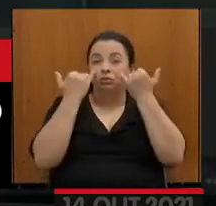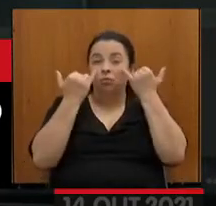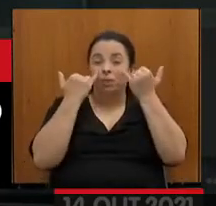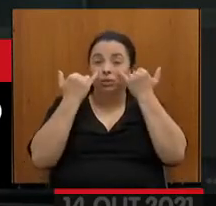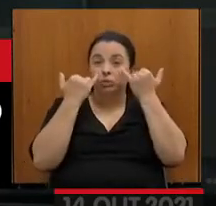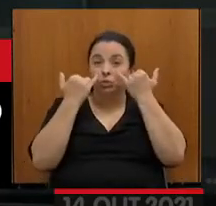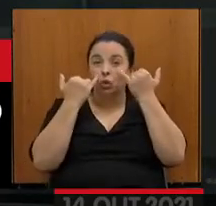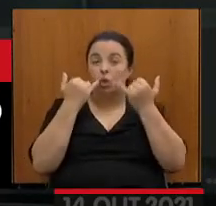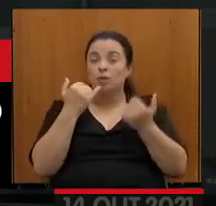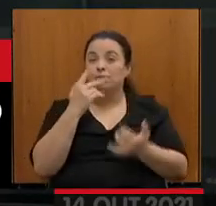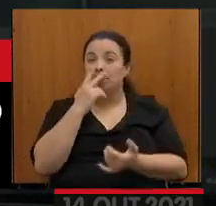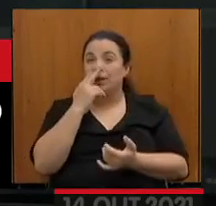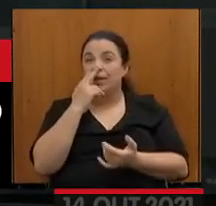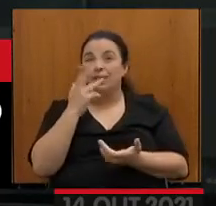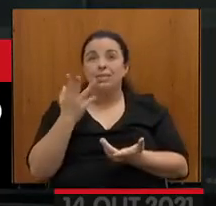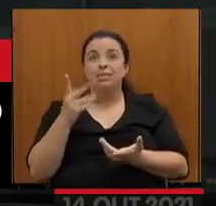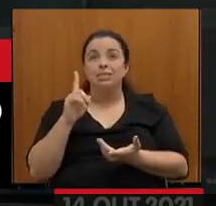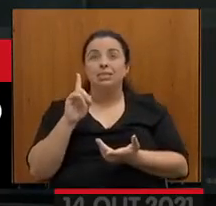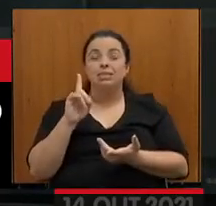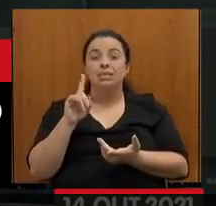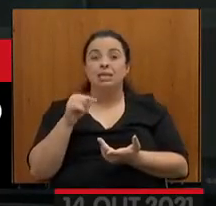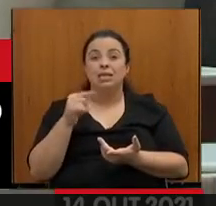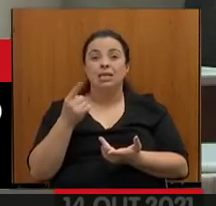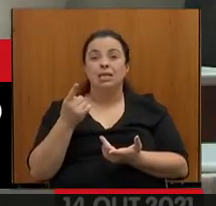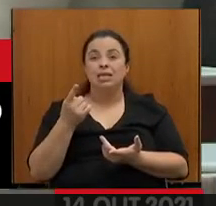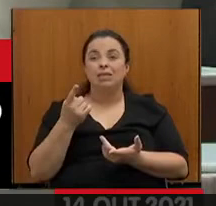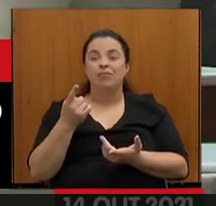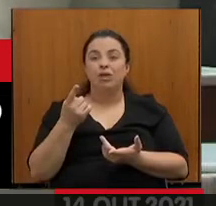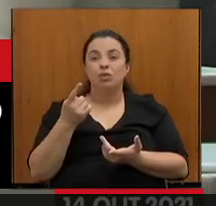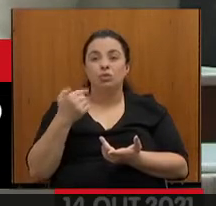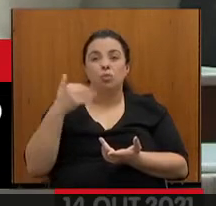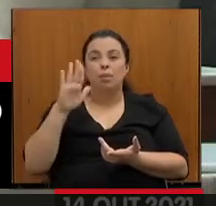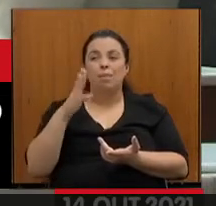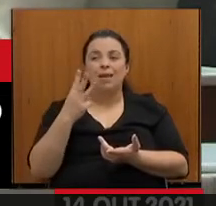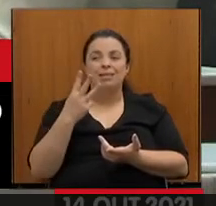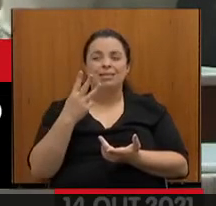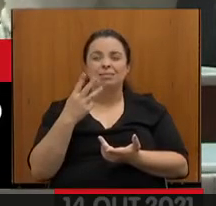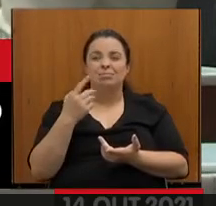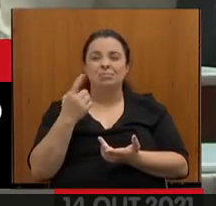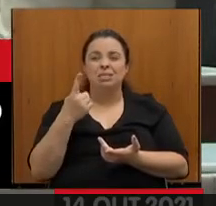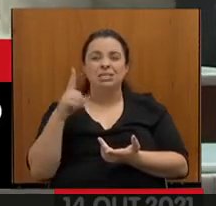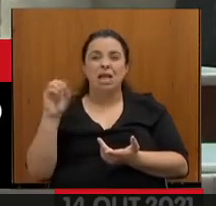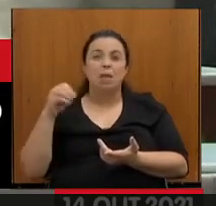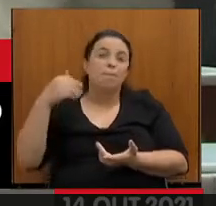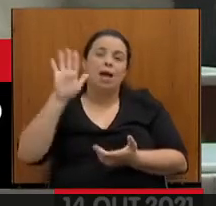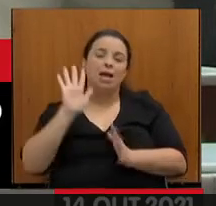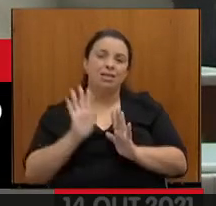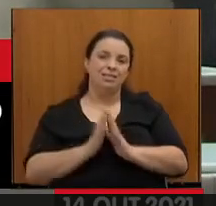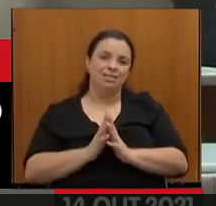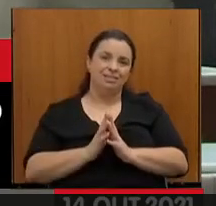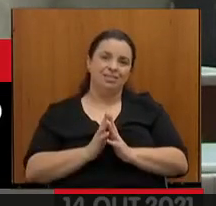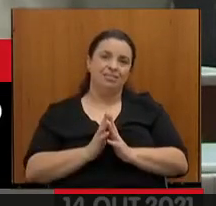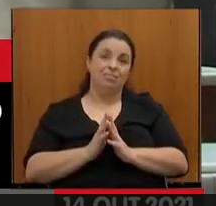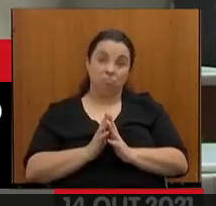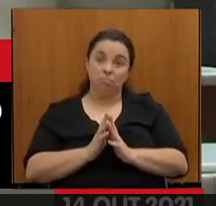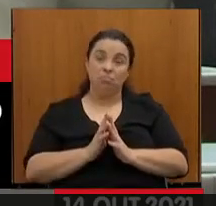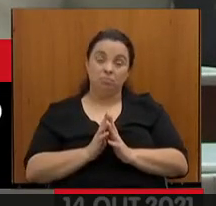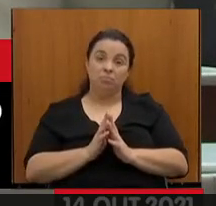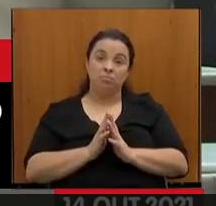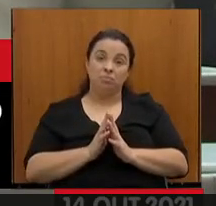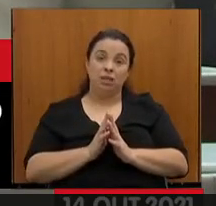40, 3 dígitos. É absurdo. É pior do que inúmeros países da